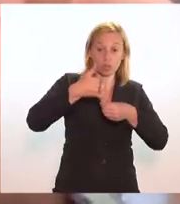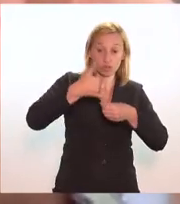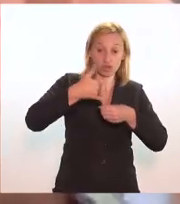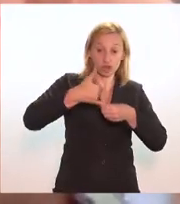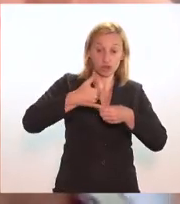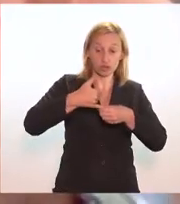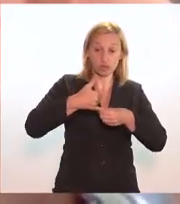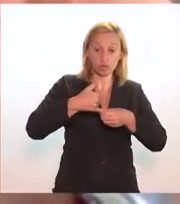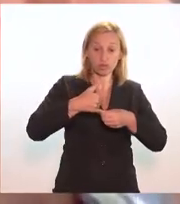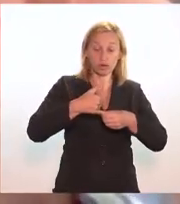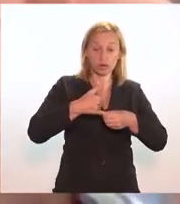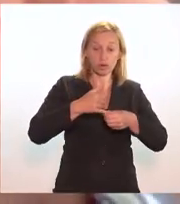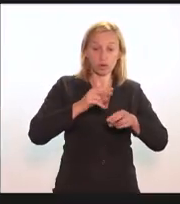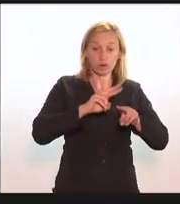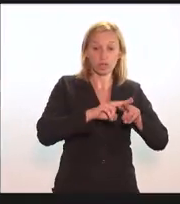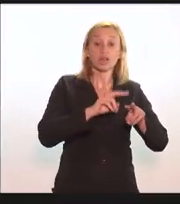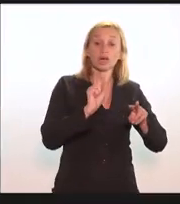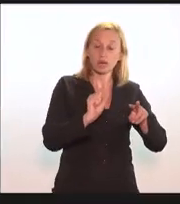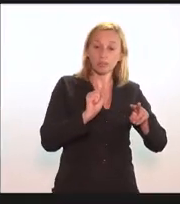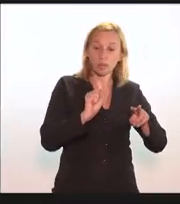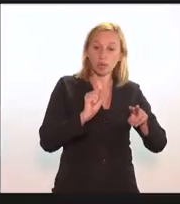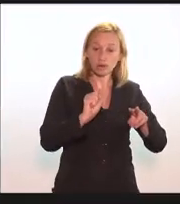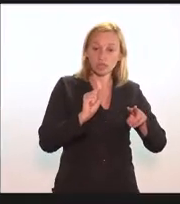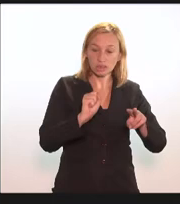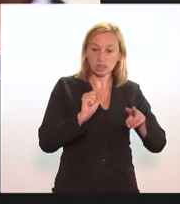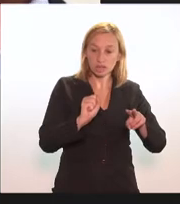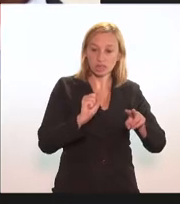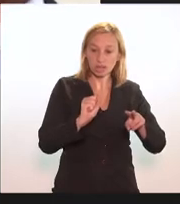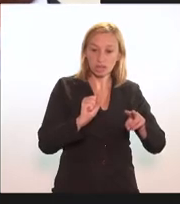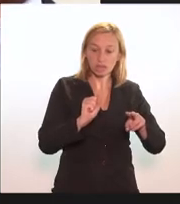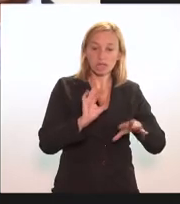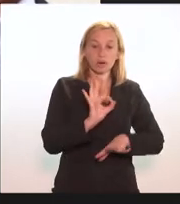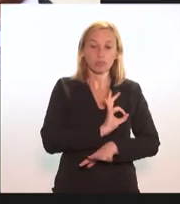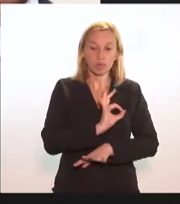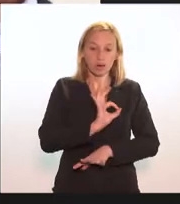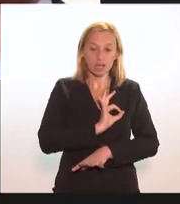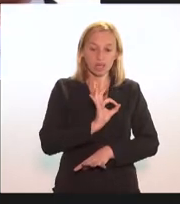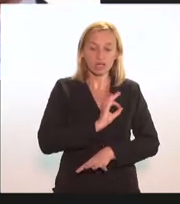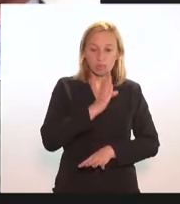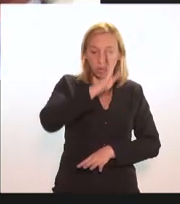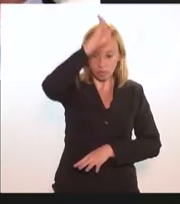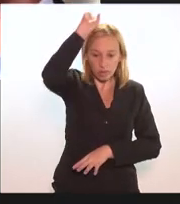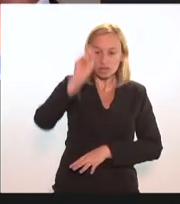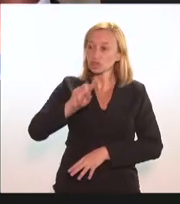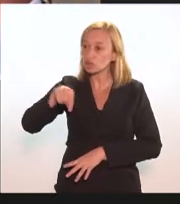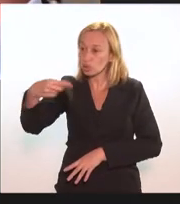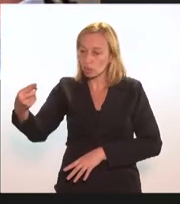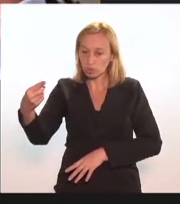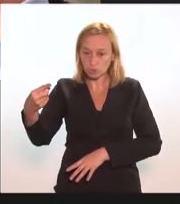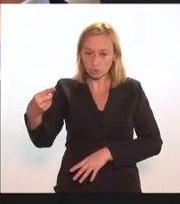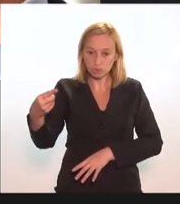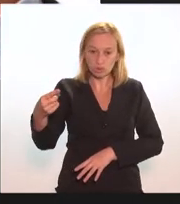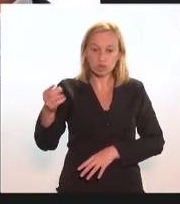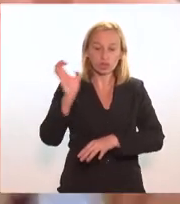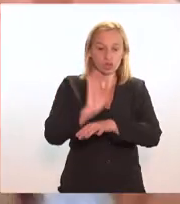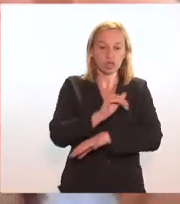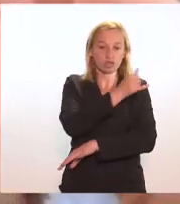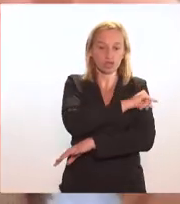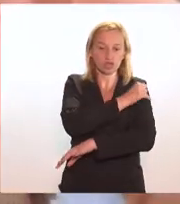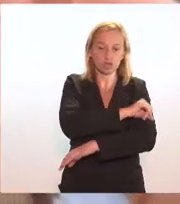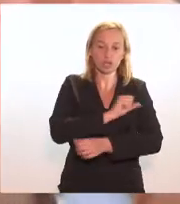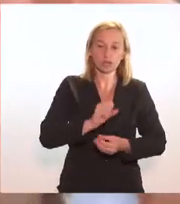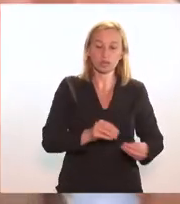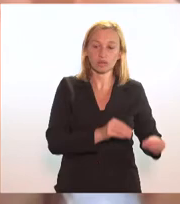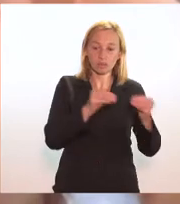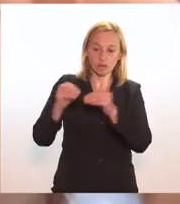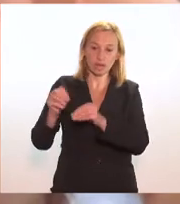foram apreendidos e podem ser fornecidos à polícia, ao bombeiro, a outros órgãos do estado do Rio de Janeiro, não é